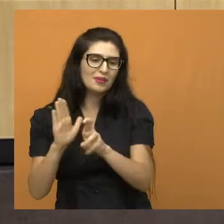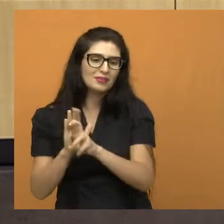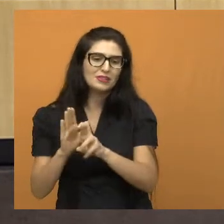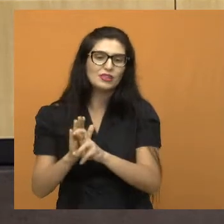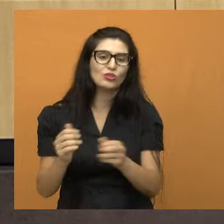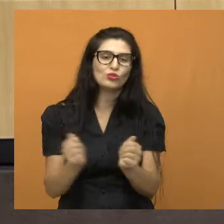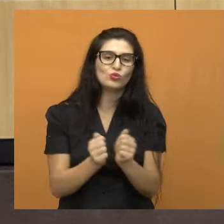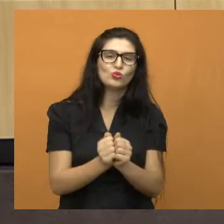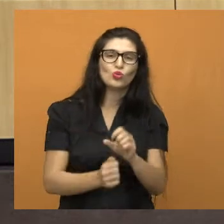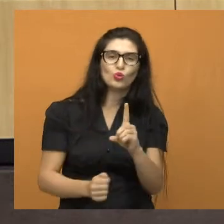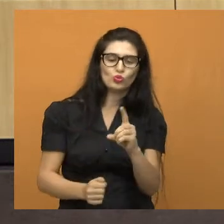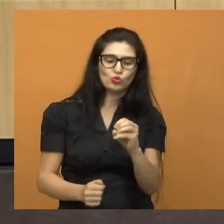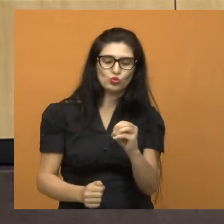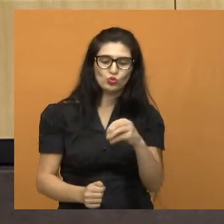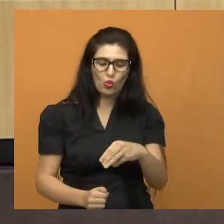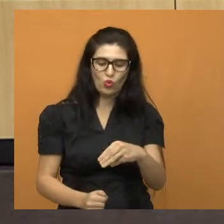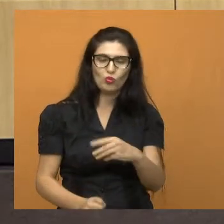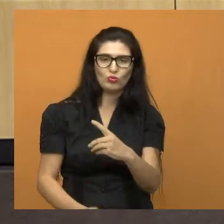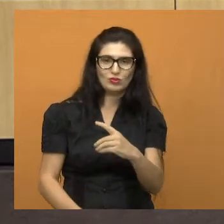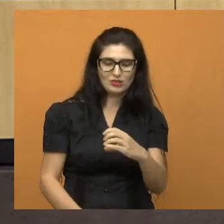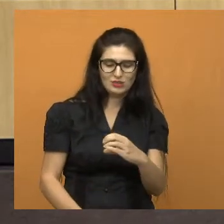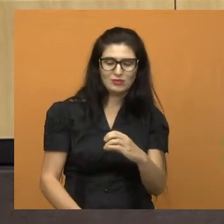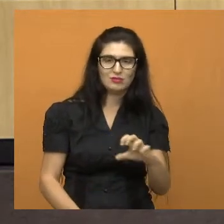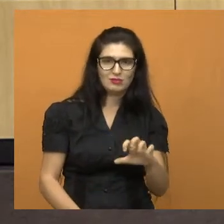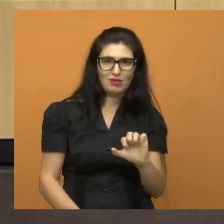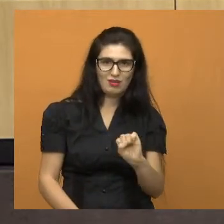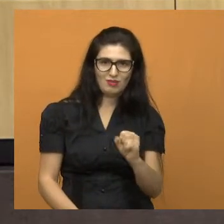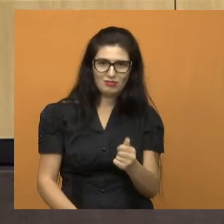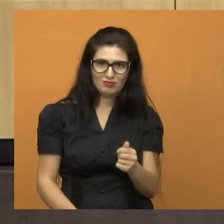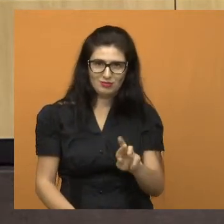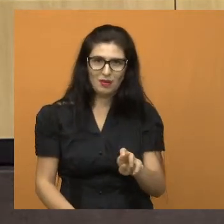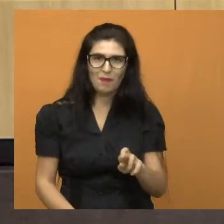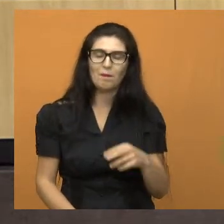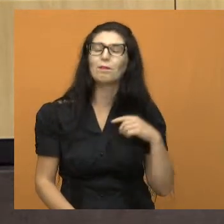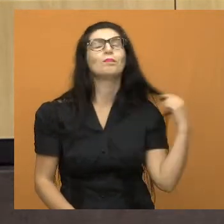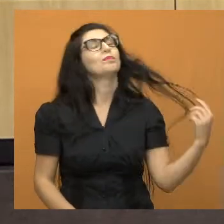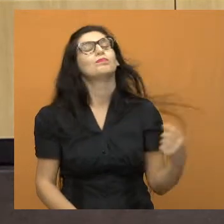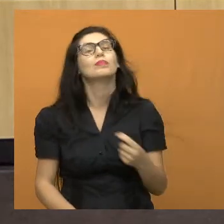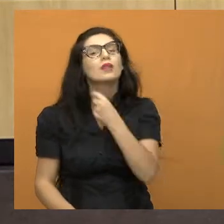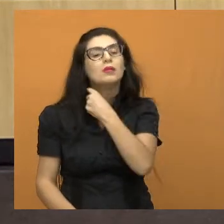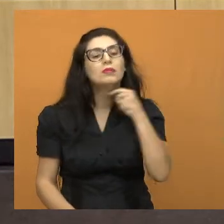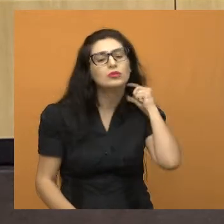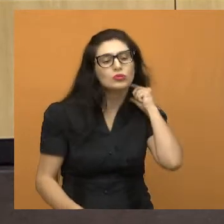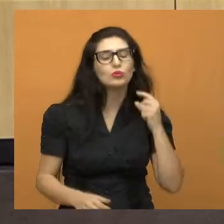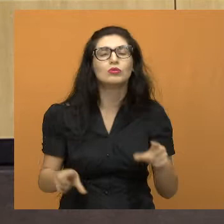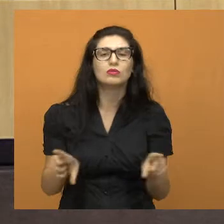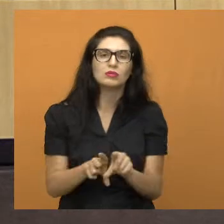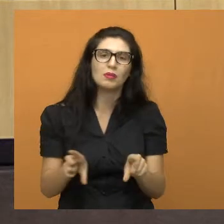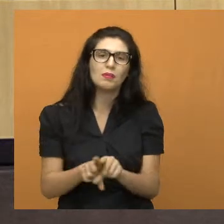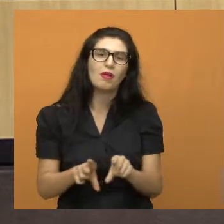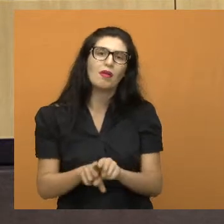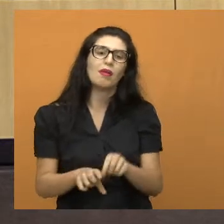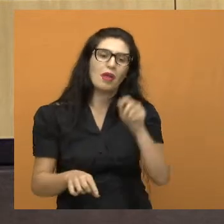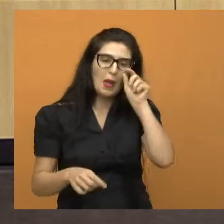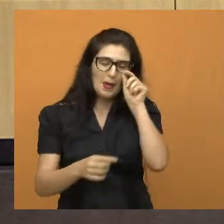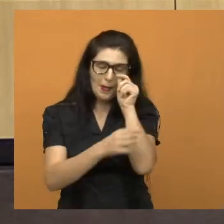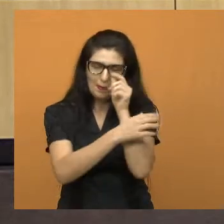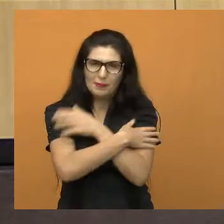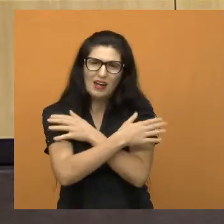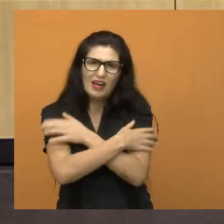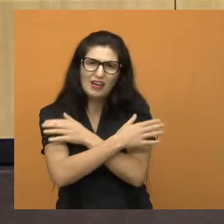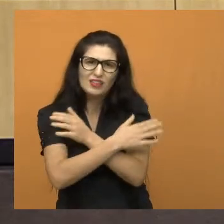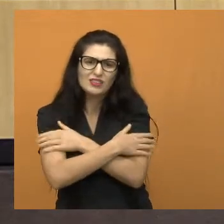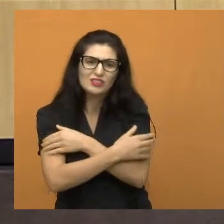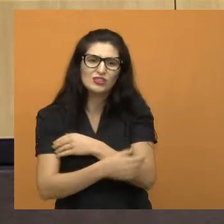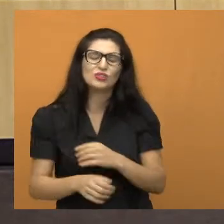César, né, o nosso bispo diocesano, e também já deixo aqui o meu abraço ao Padre Messias, que se